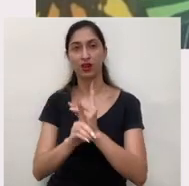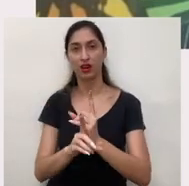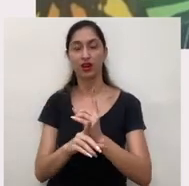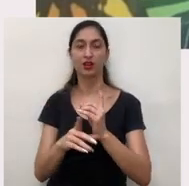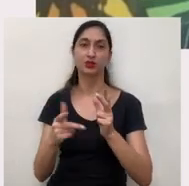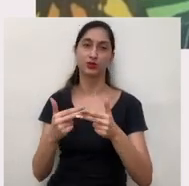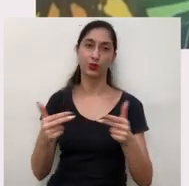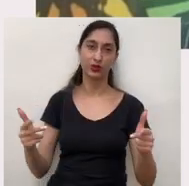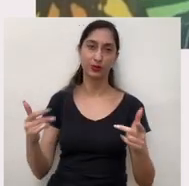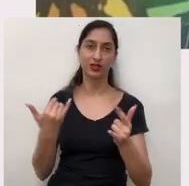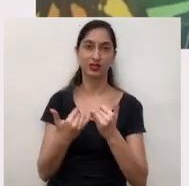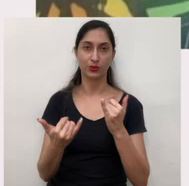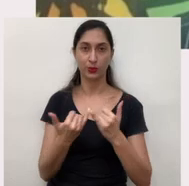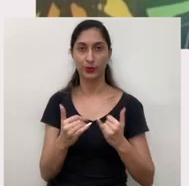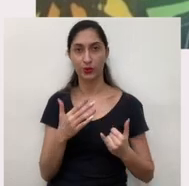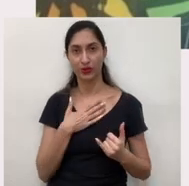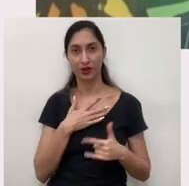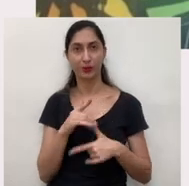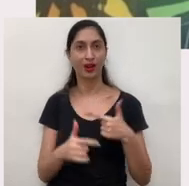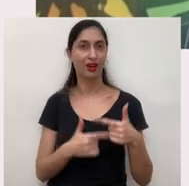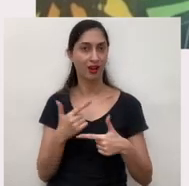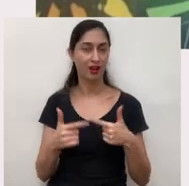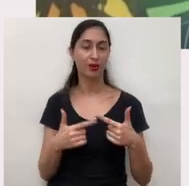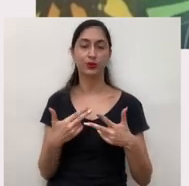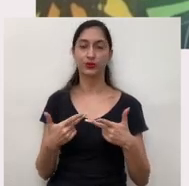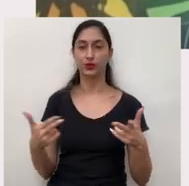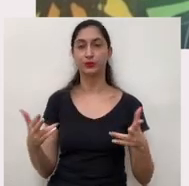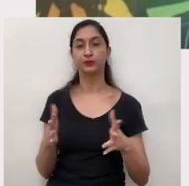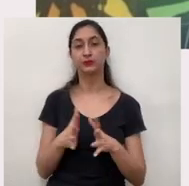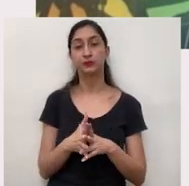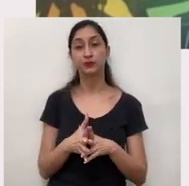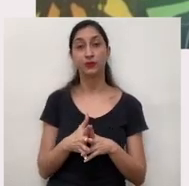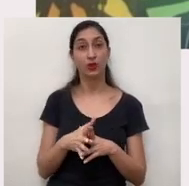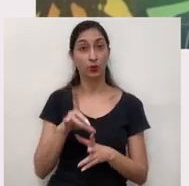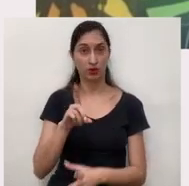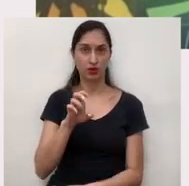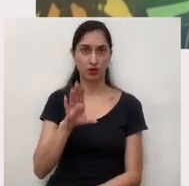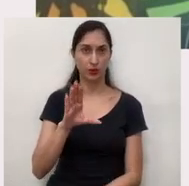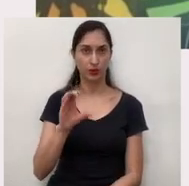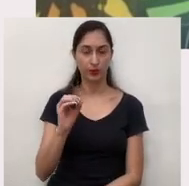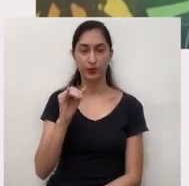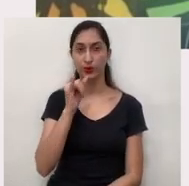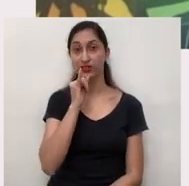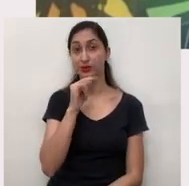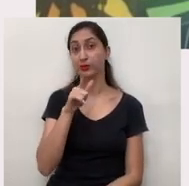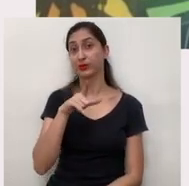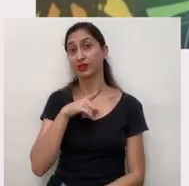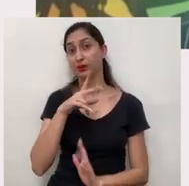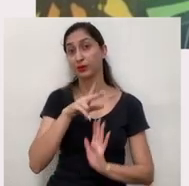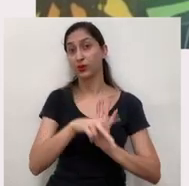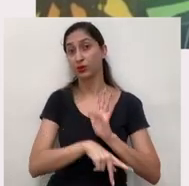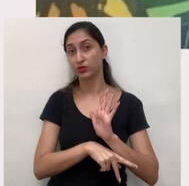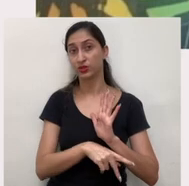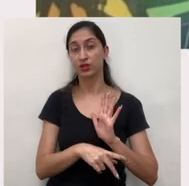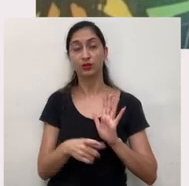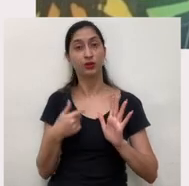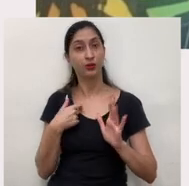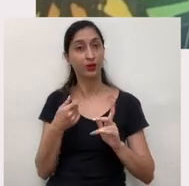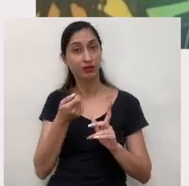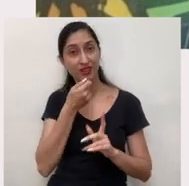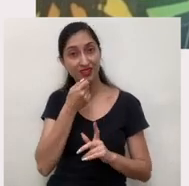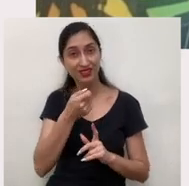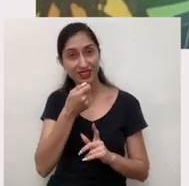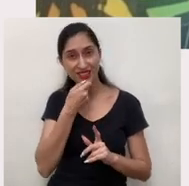enfim, acho que no Deco, por exemplo, é um projeto assim que eu ainda estou